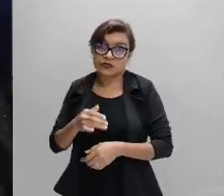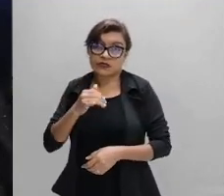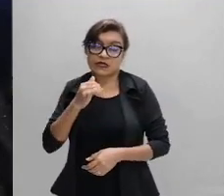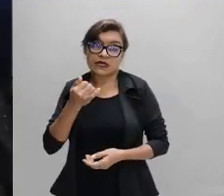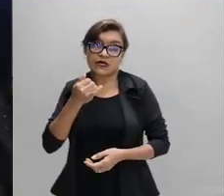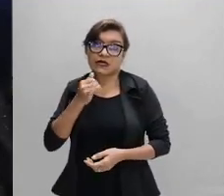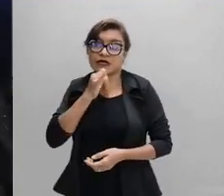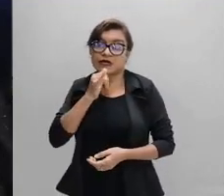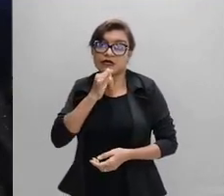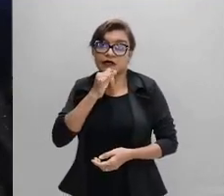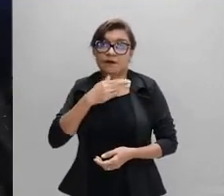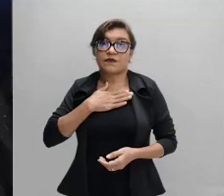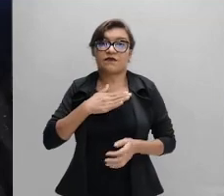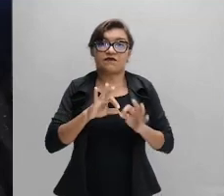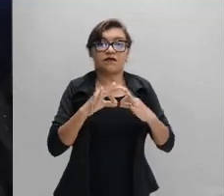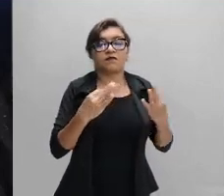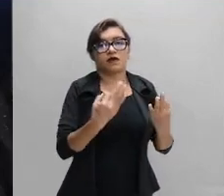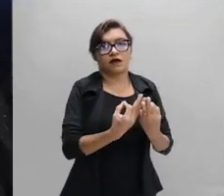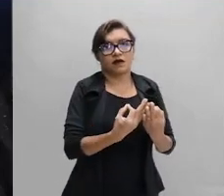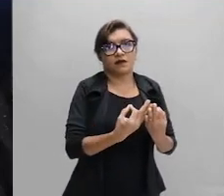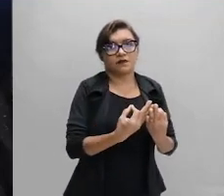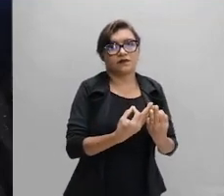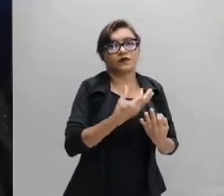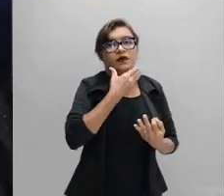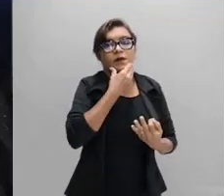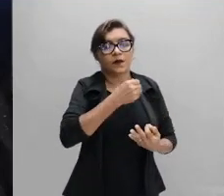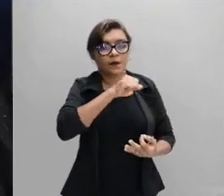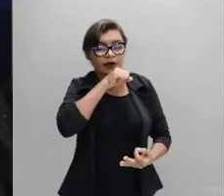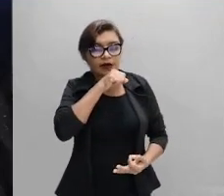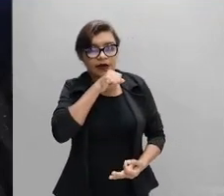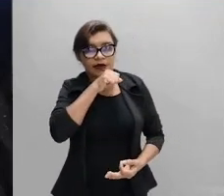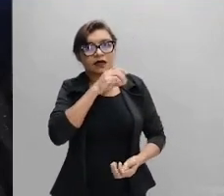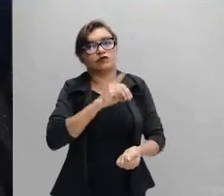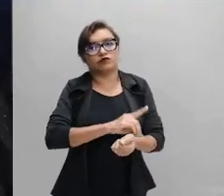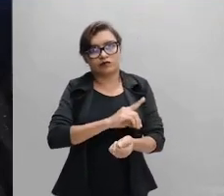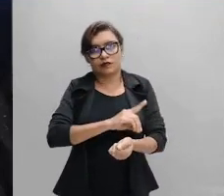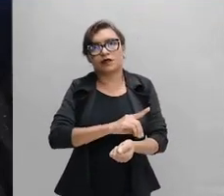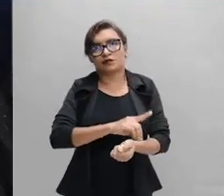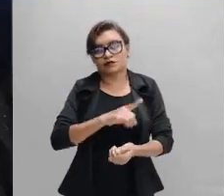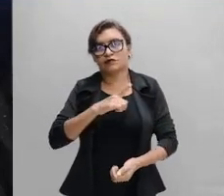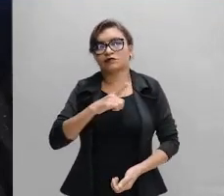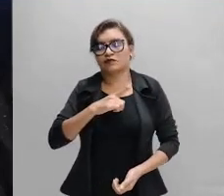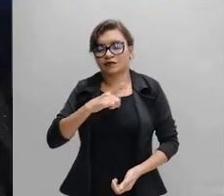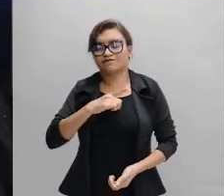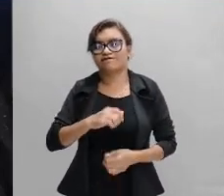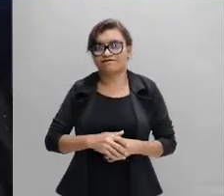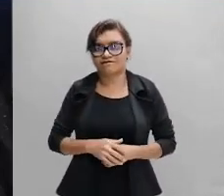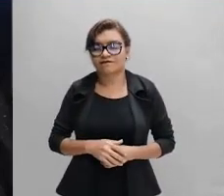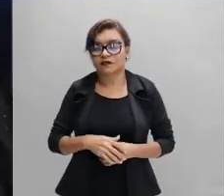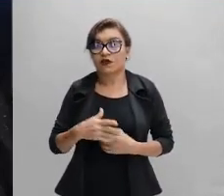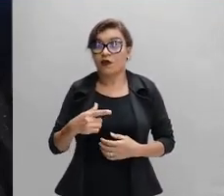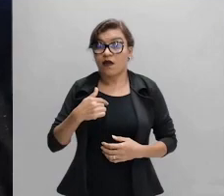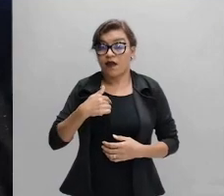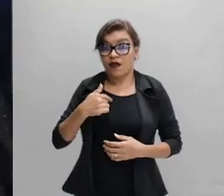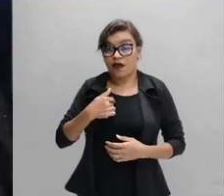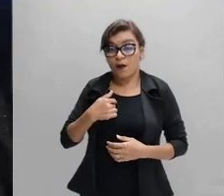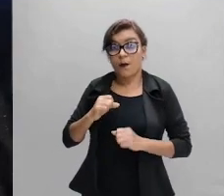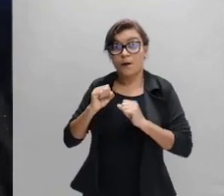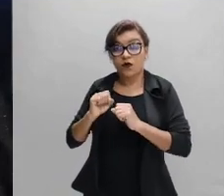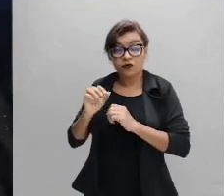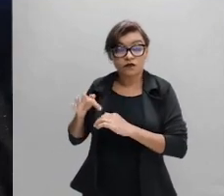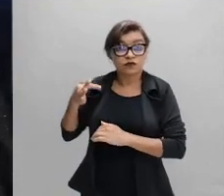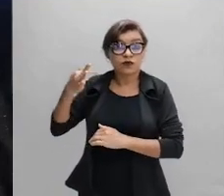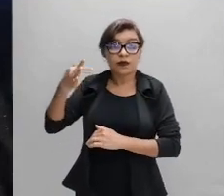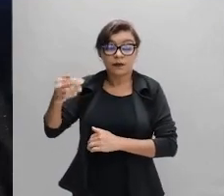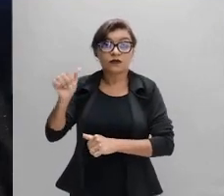voltar para a carga genética. Meu pai é diabético. Então eu já tenho essa herança. Se eu vacilar,